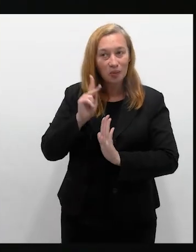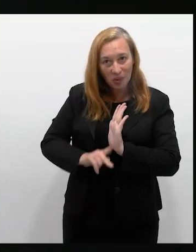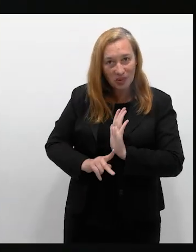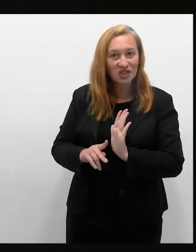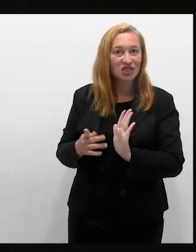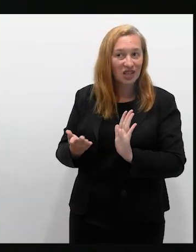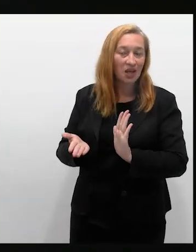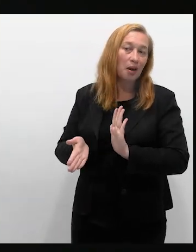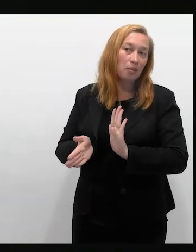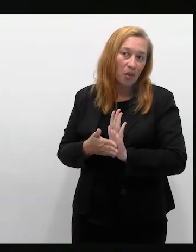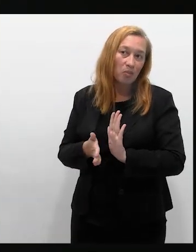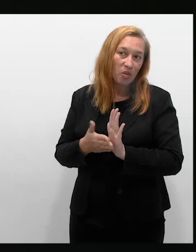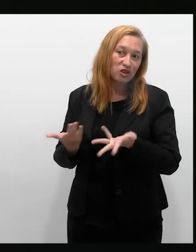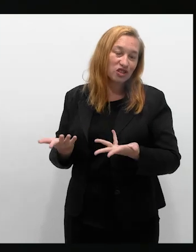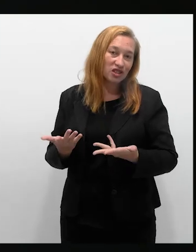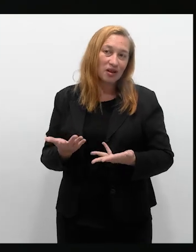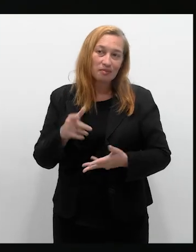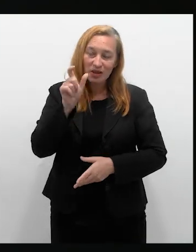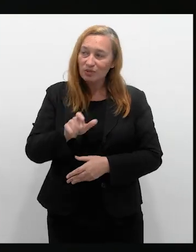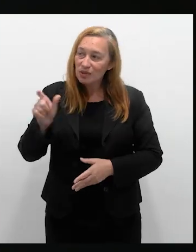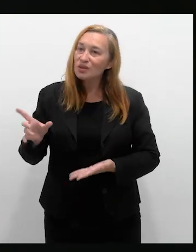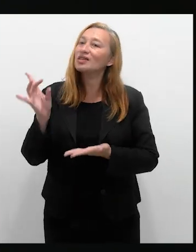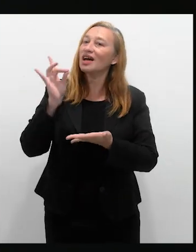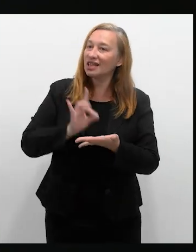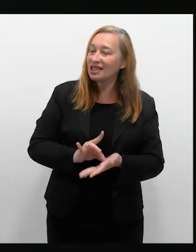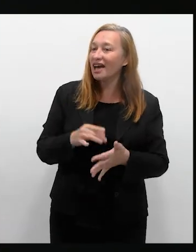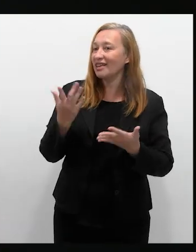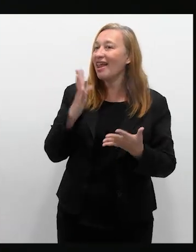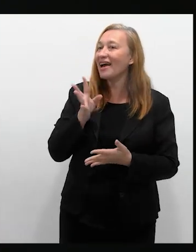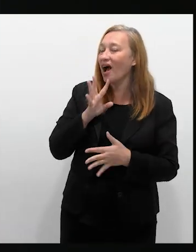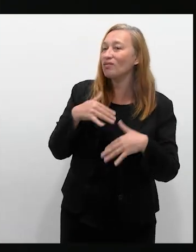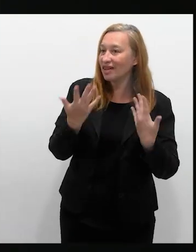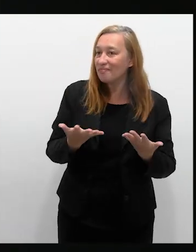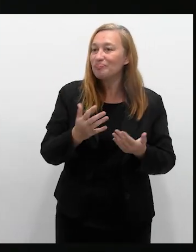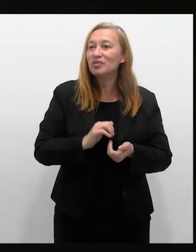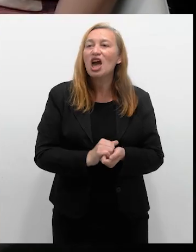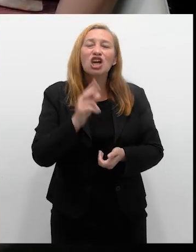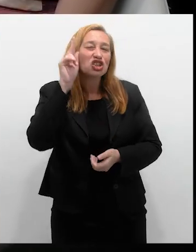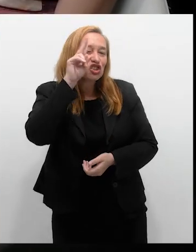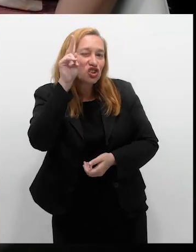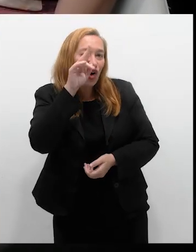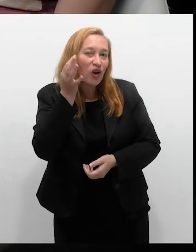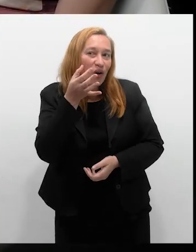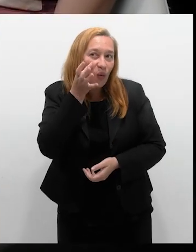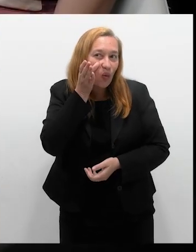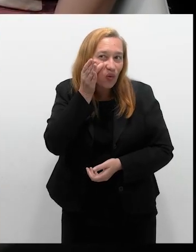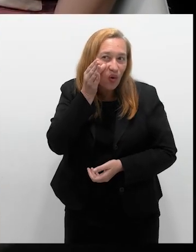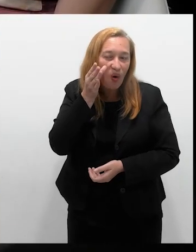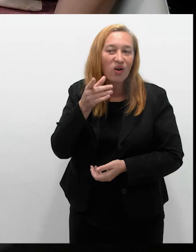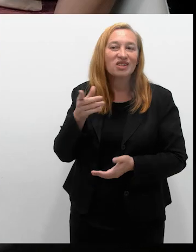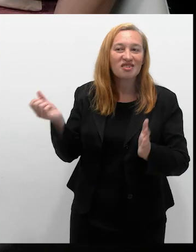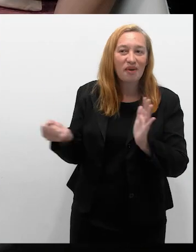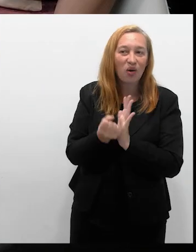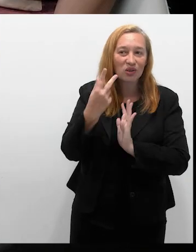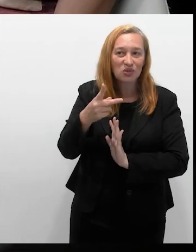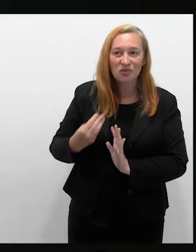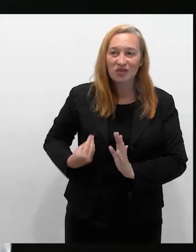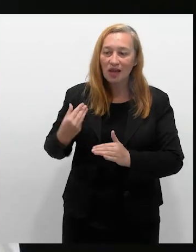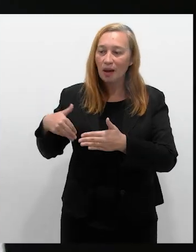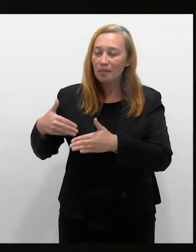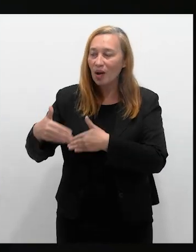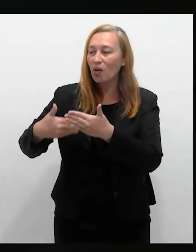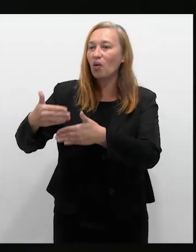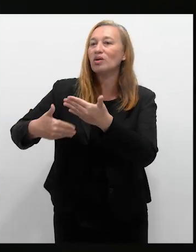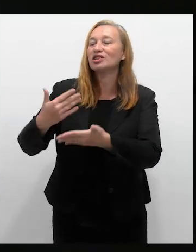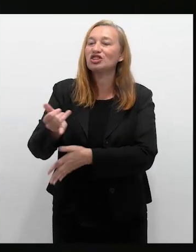uma possibilidade que o projeto, né, proporciona para pessoas dessa realidade. Sim. Isso é muito legal, né? Que história curiosa ou